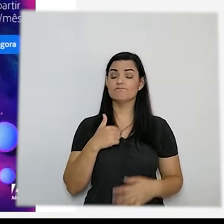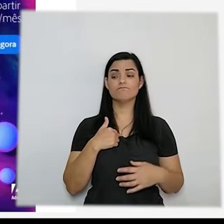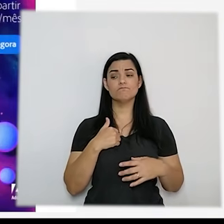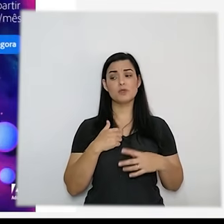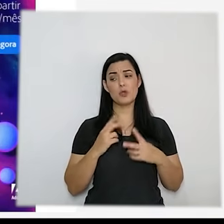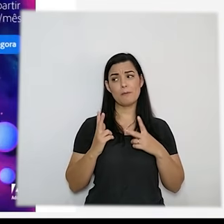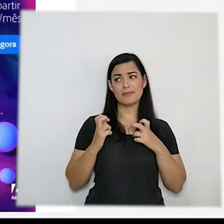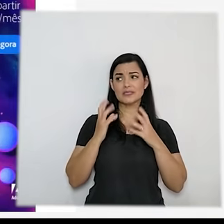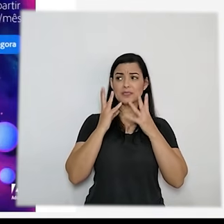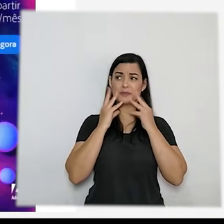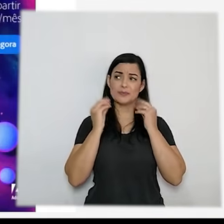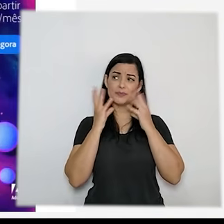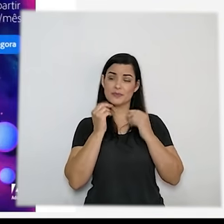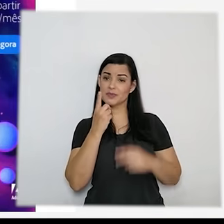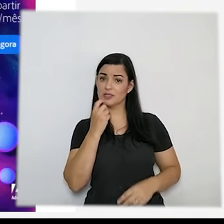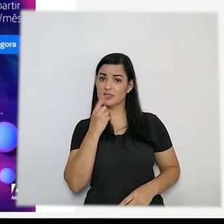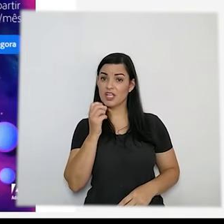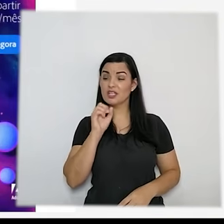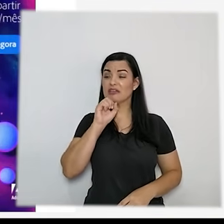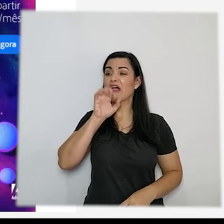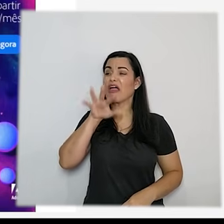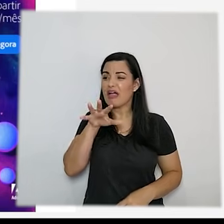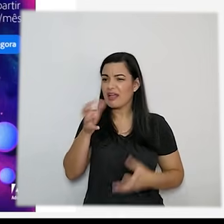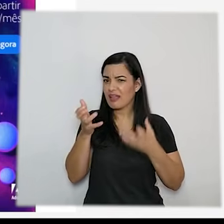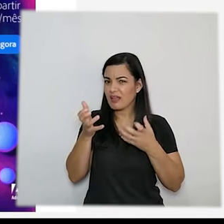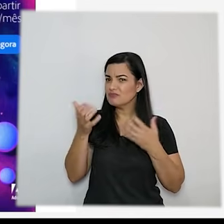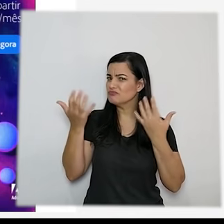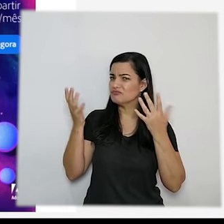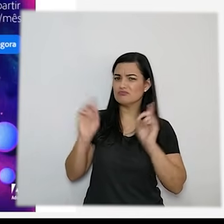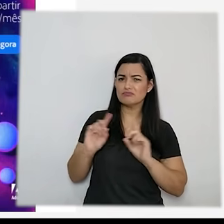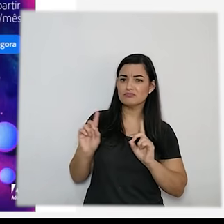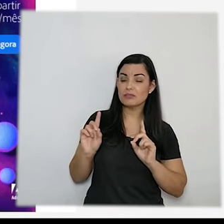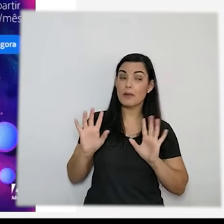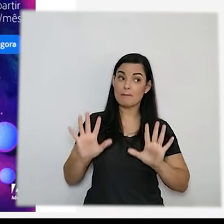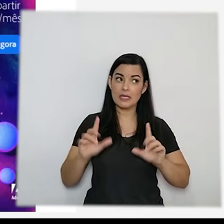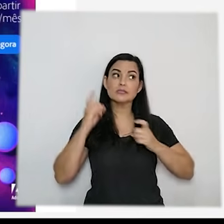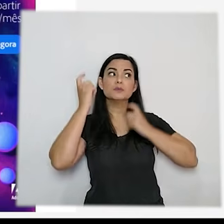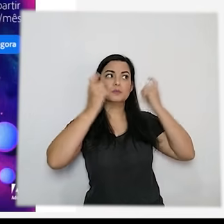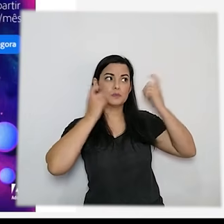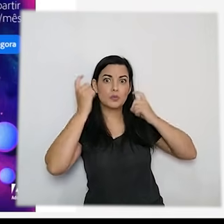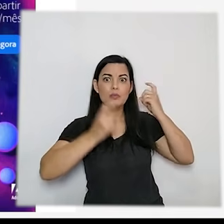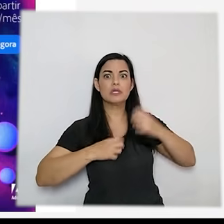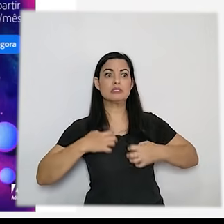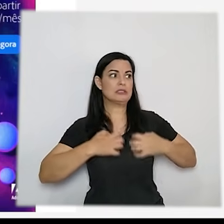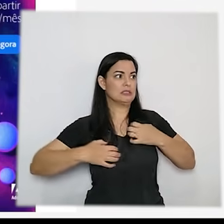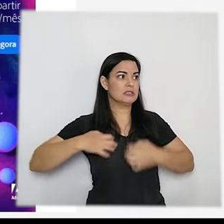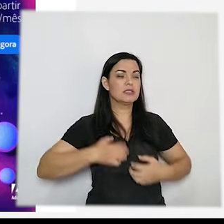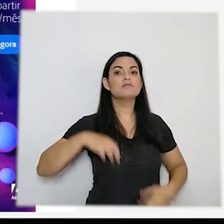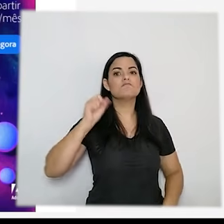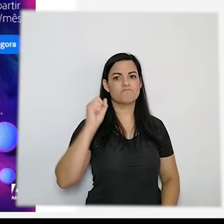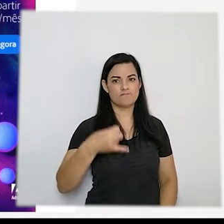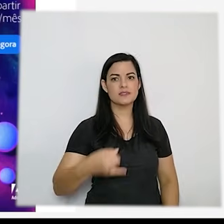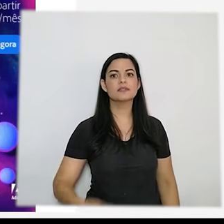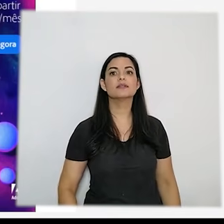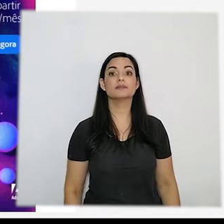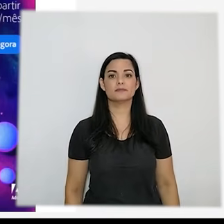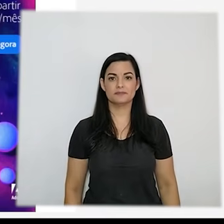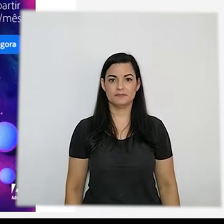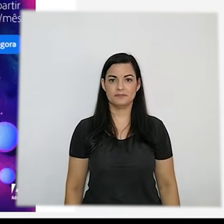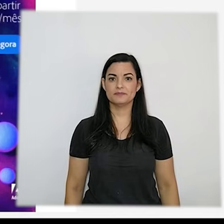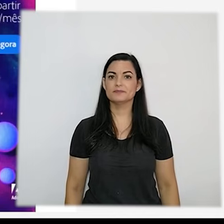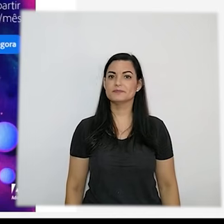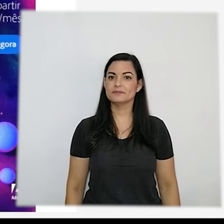estava enjoado, não, mas que ele estava preocupado, agoniado e ansioso, isso